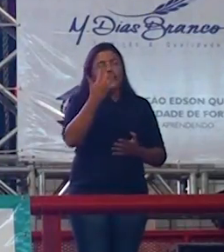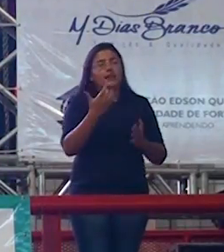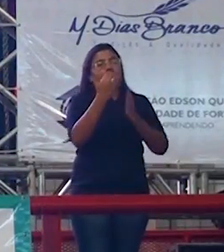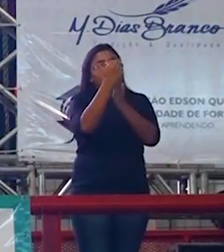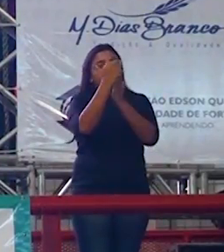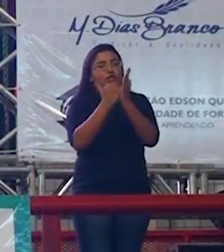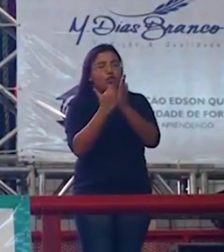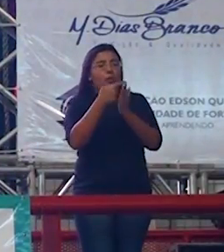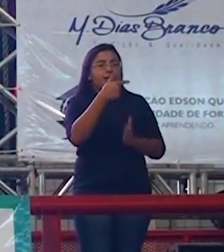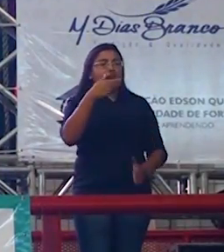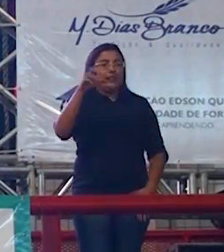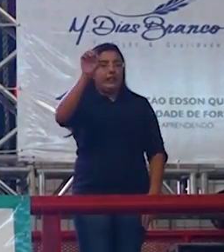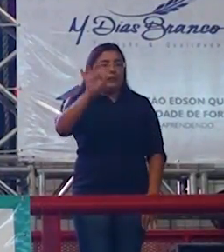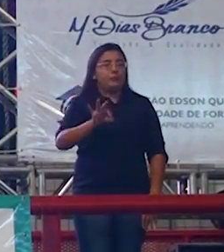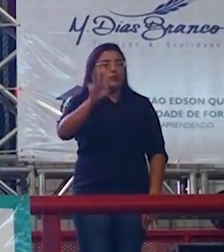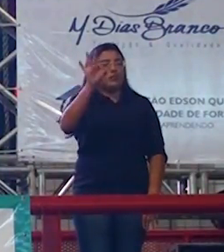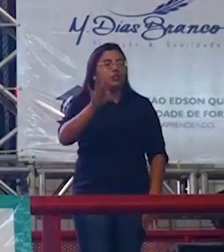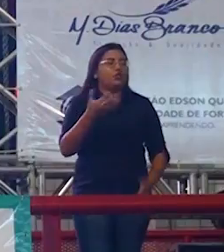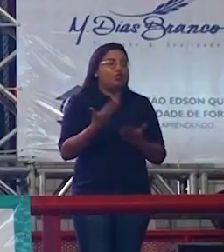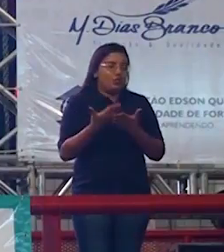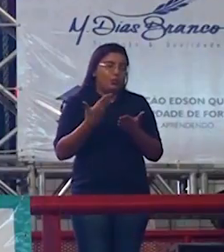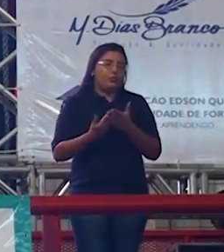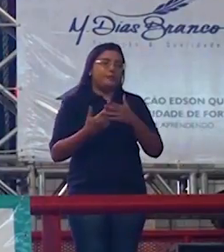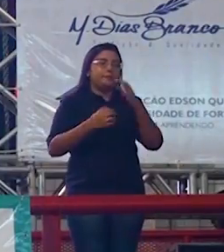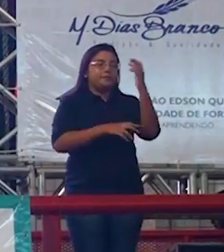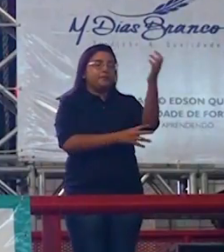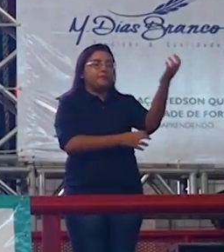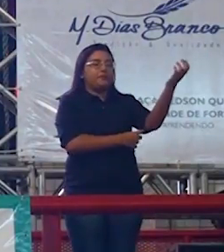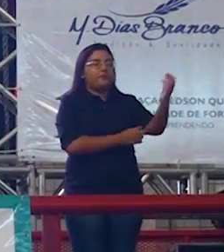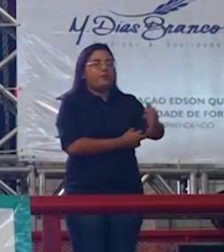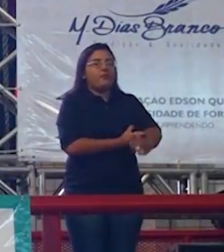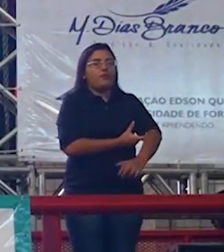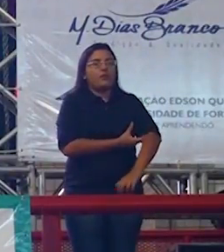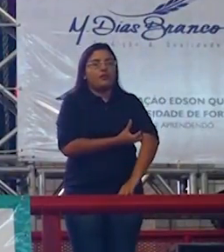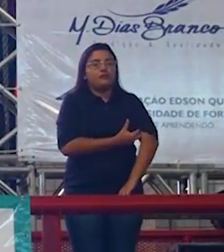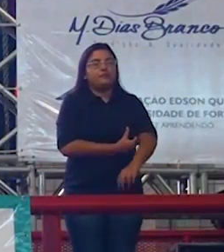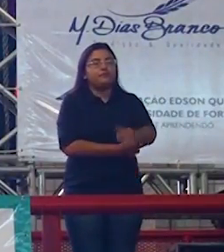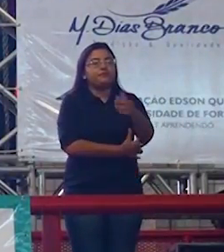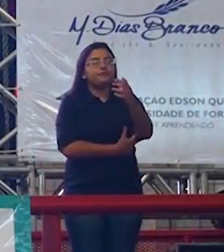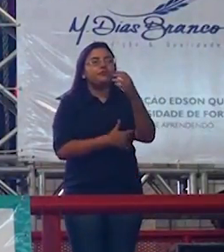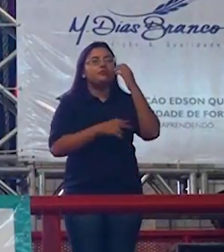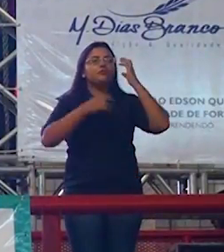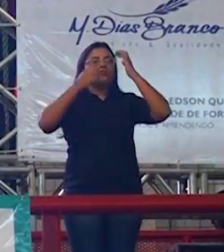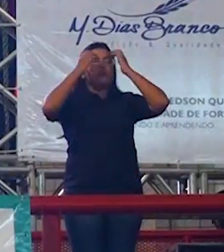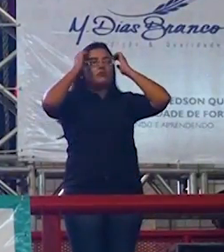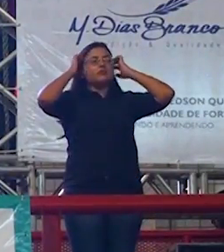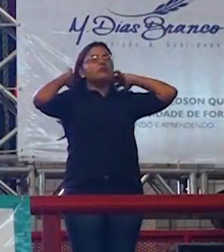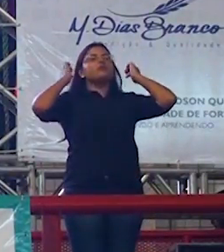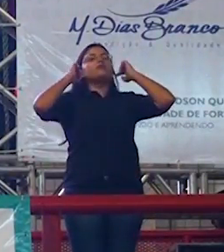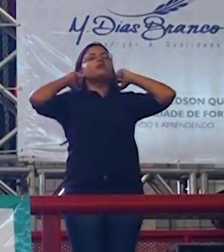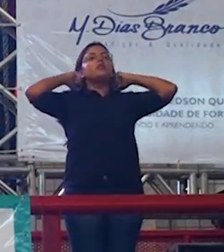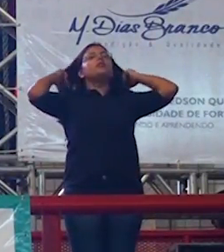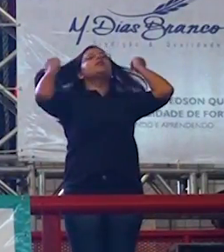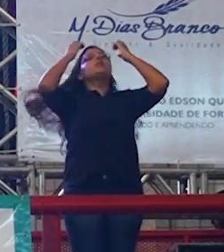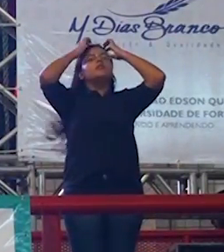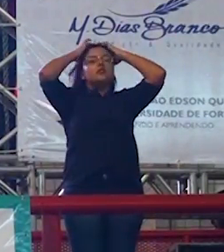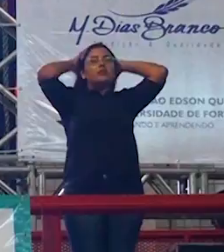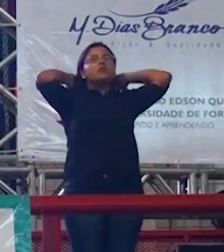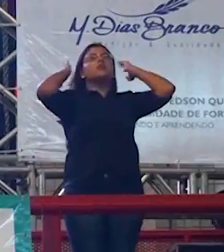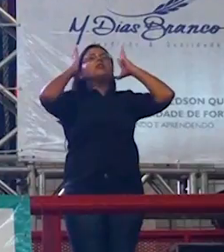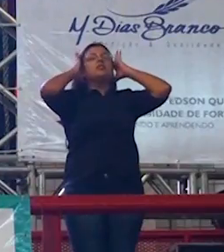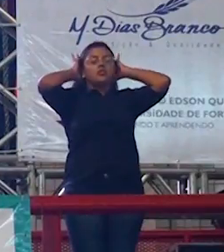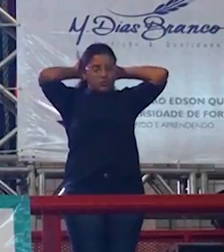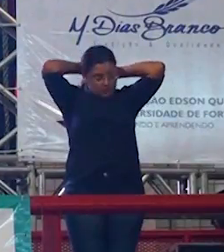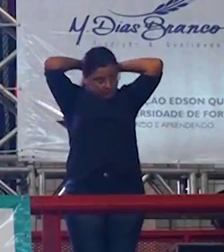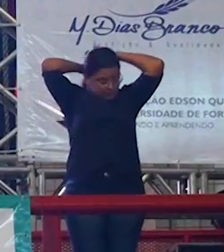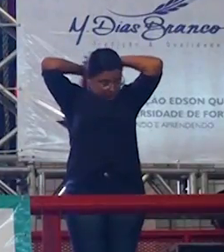perdeu 70% daquilo que você estudou. Então, qual é a saída para isso, pessoal? É agora a gente começar a chorar aqui.